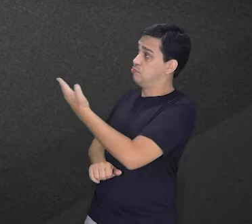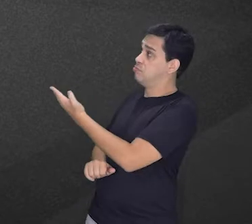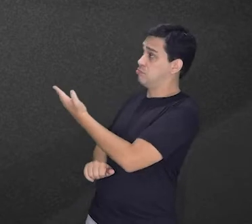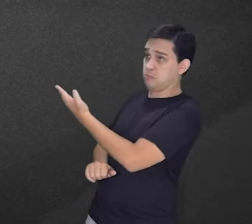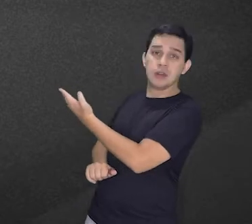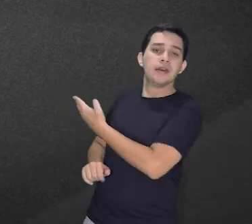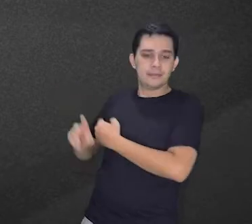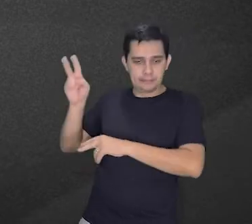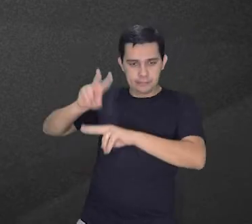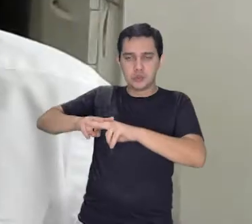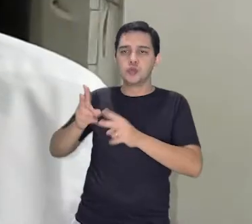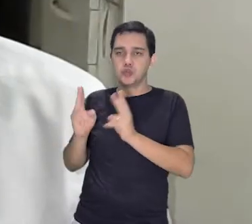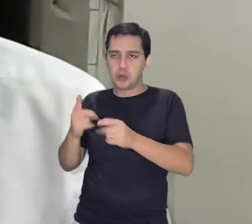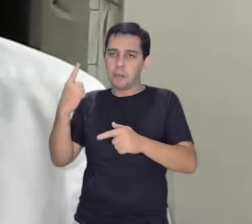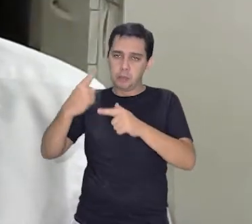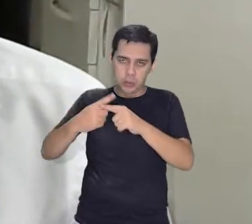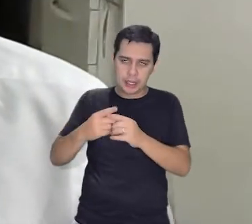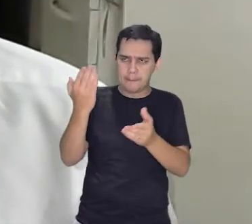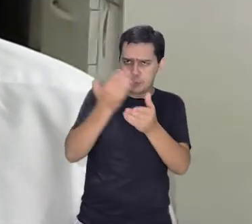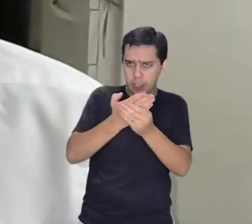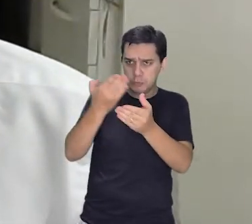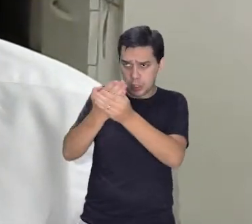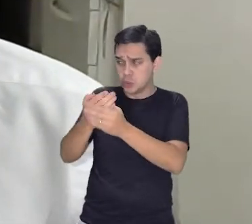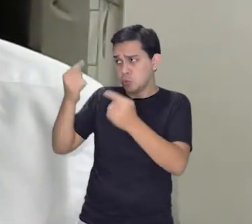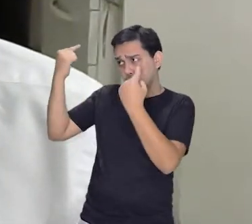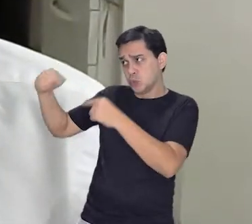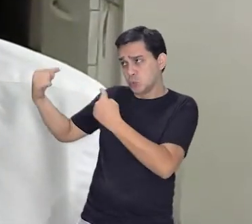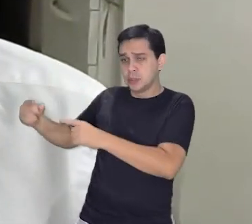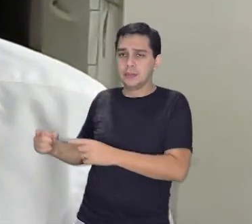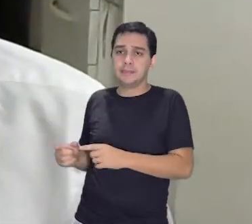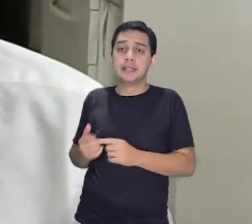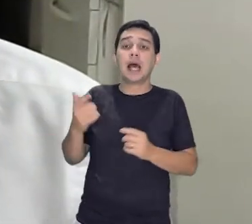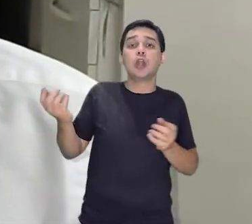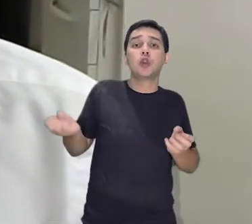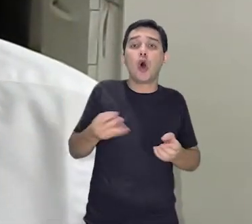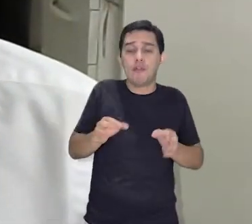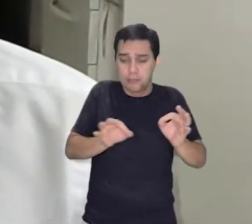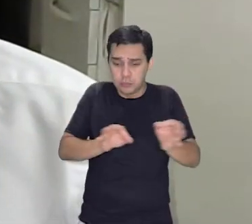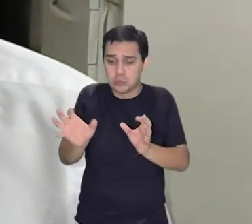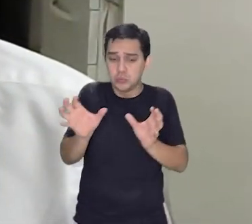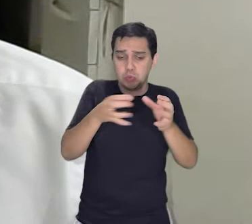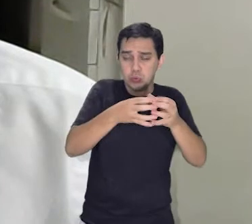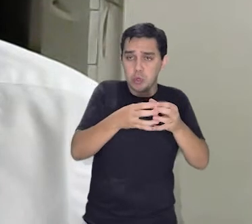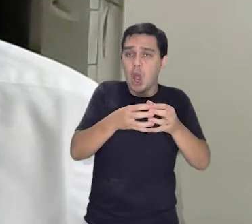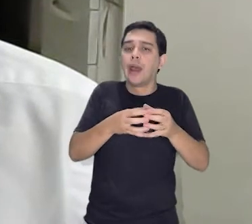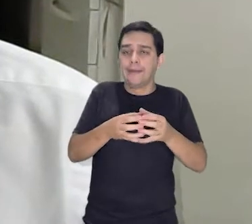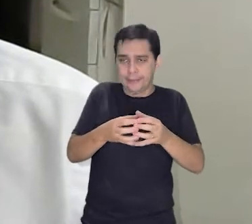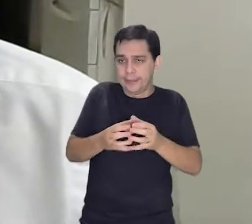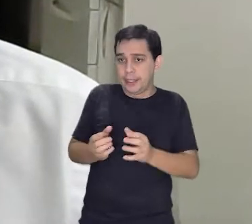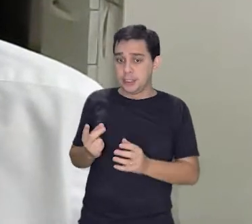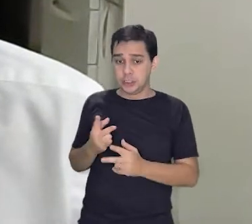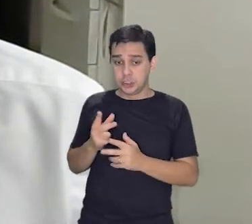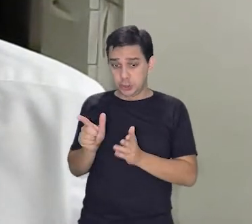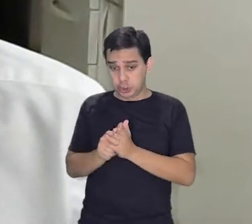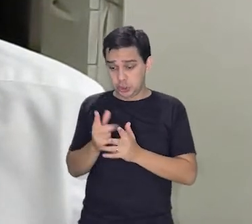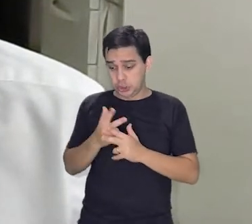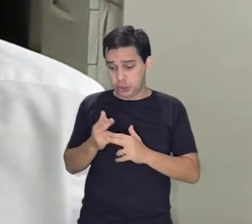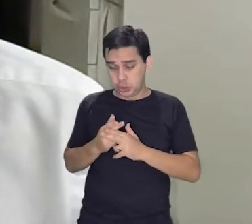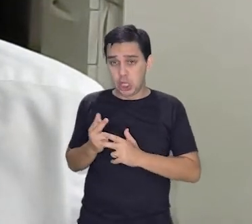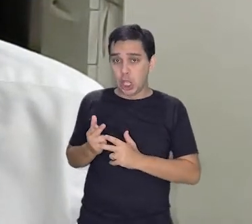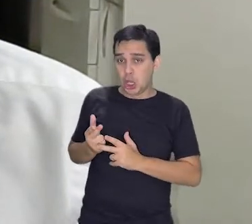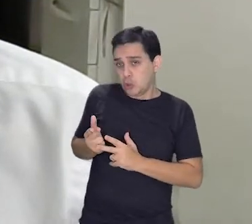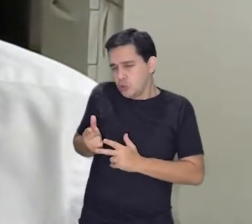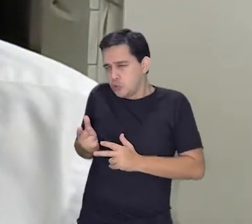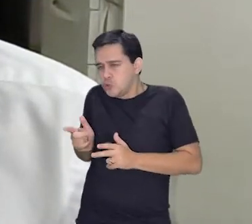e nessa operação relacionada à lavagem de dinheiro, uma nova prisão preventiva foi decretada. Então, ele agora